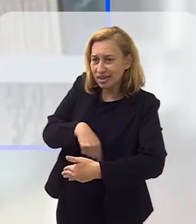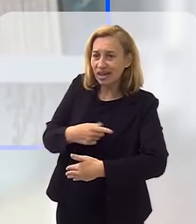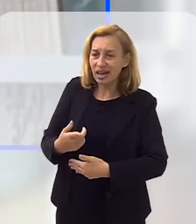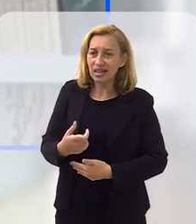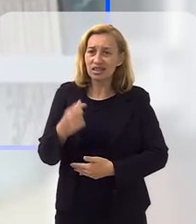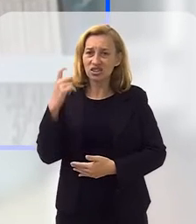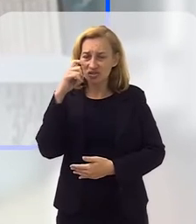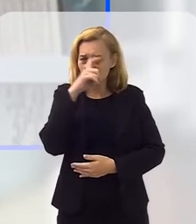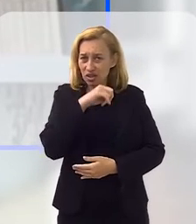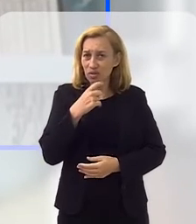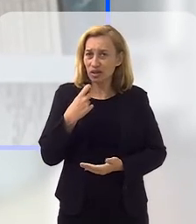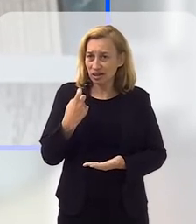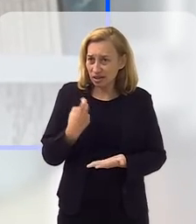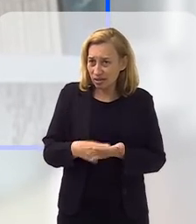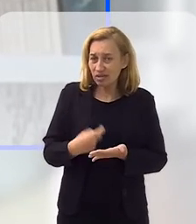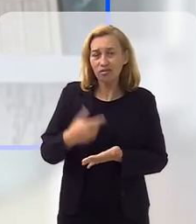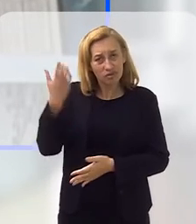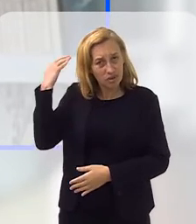bem rígida daqueles tempos.